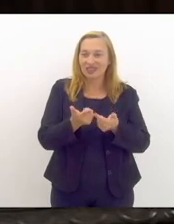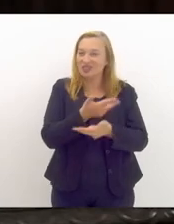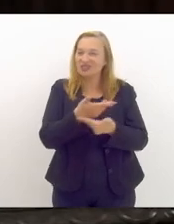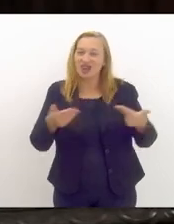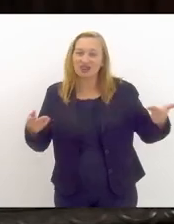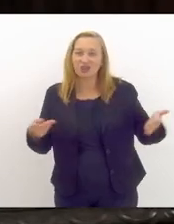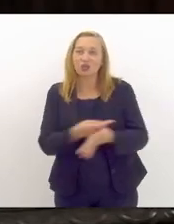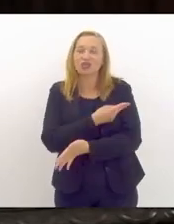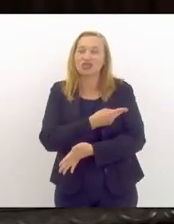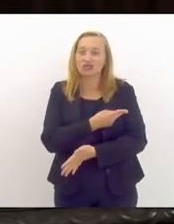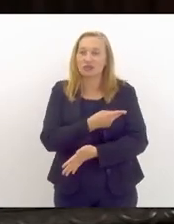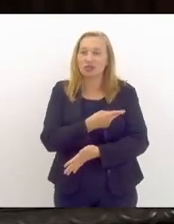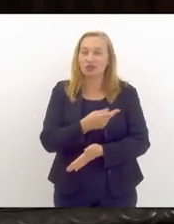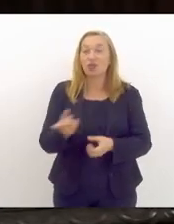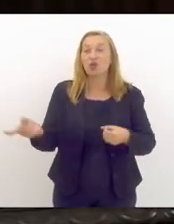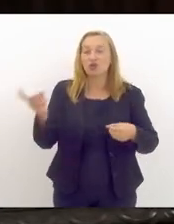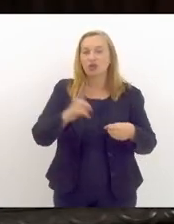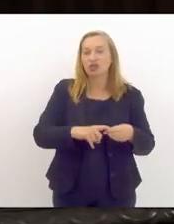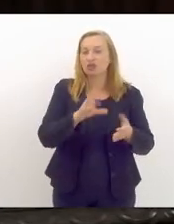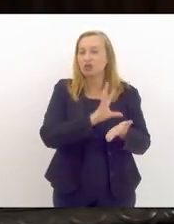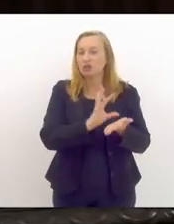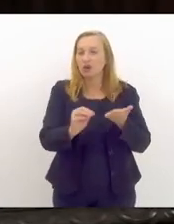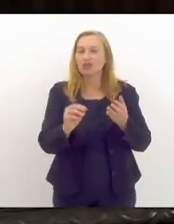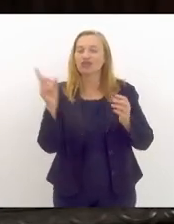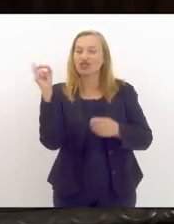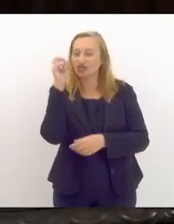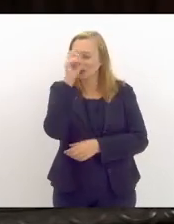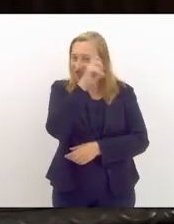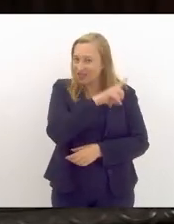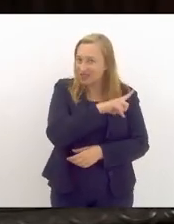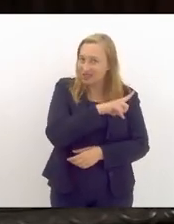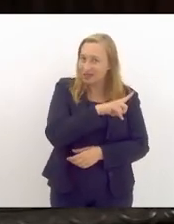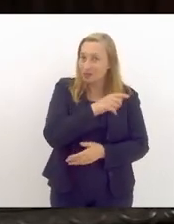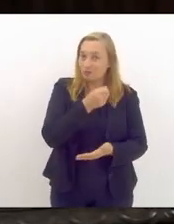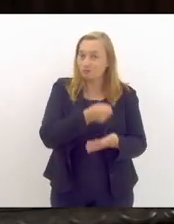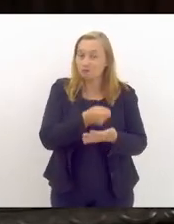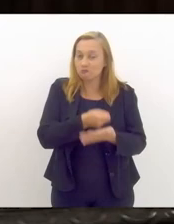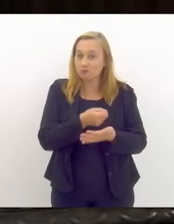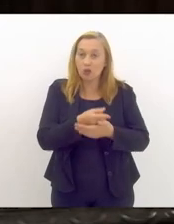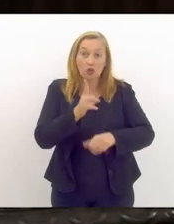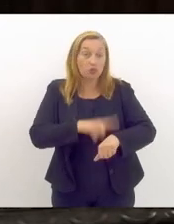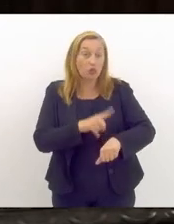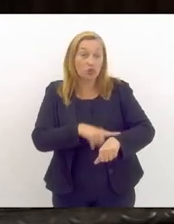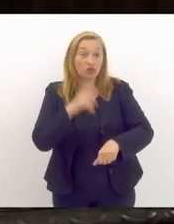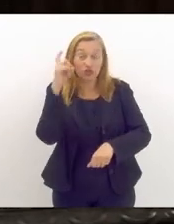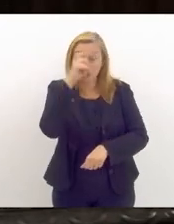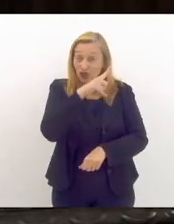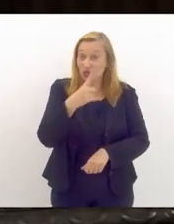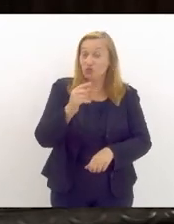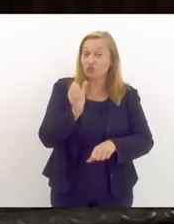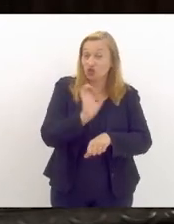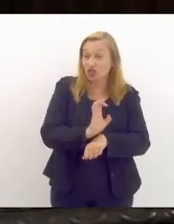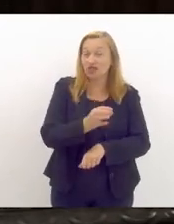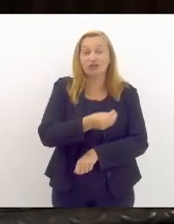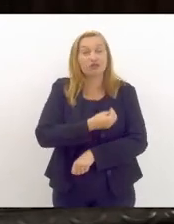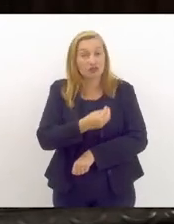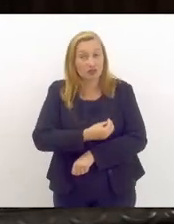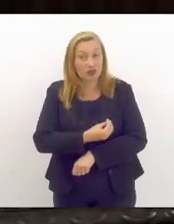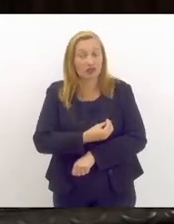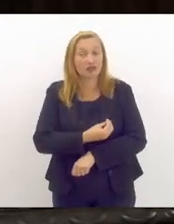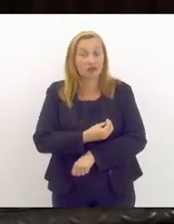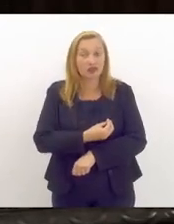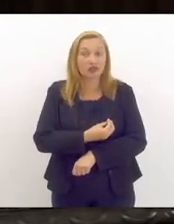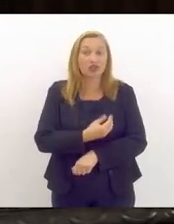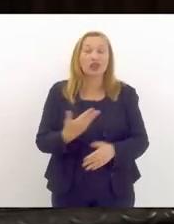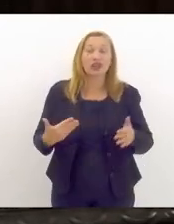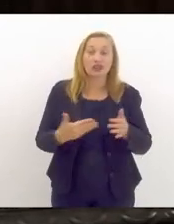acontecimentos. Voltamos pautas difíceis, exigidas pelo momento de penúria que o Estado viveu até aderir ao regime de